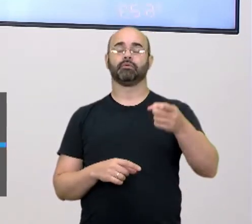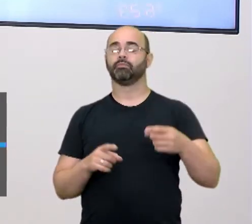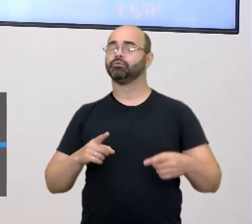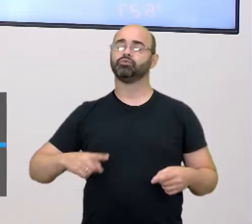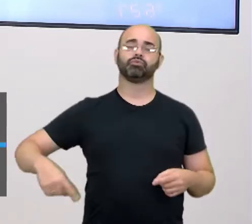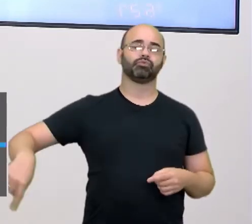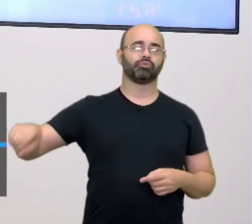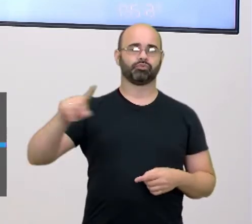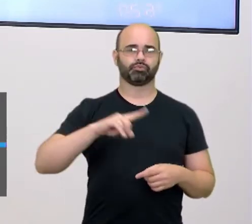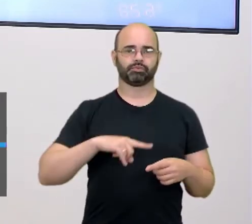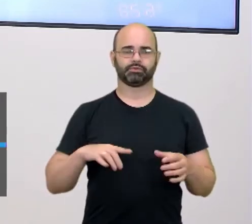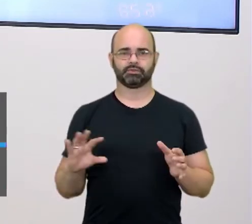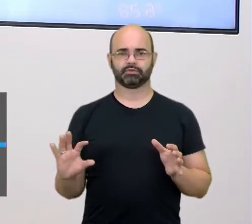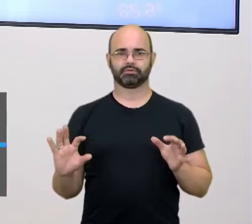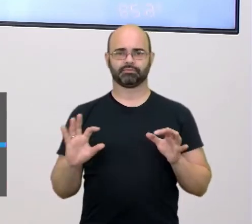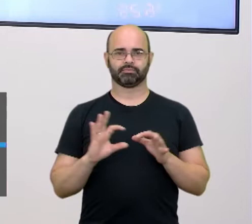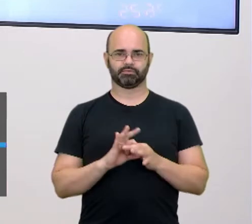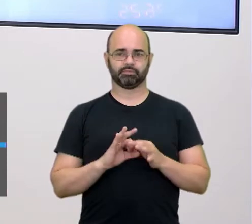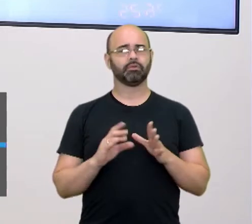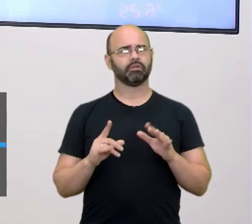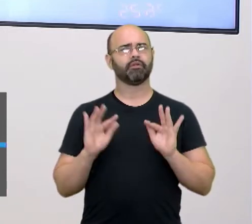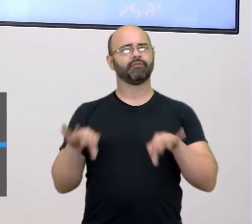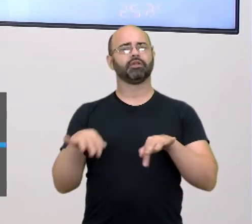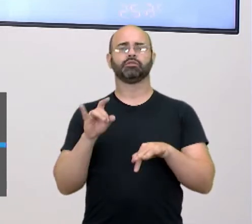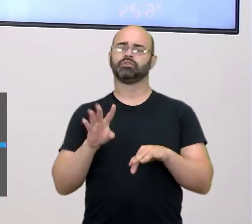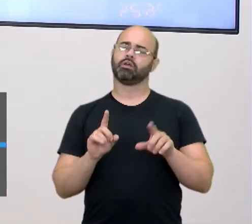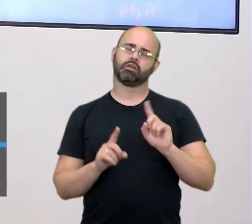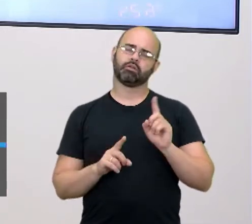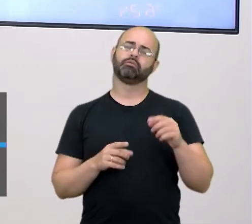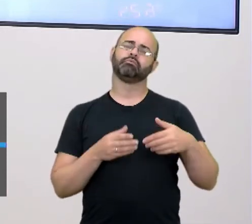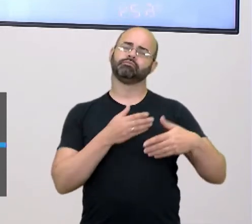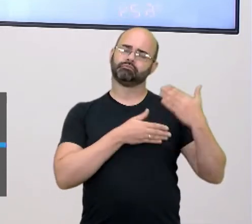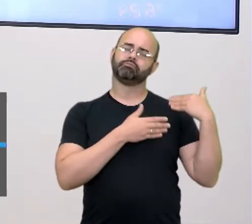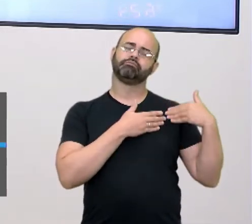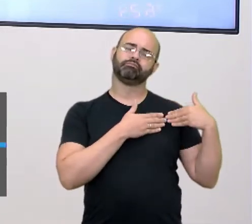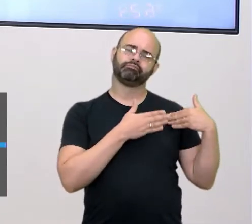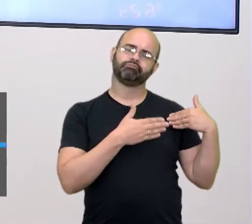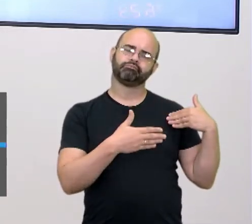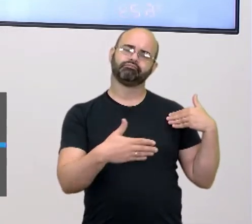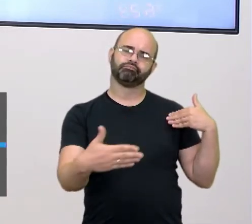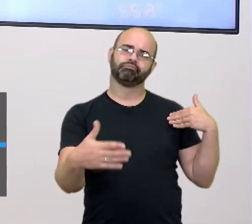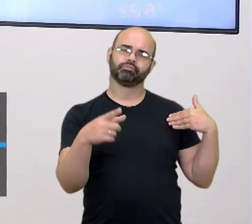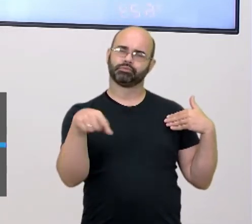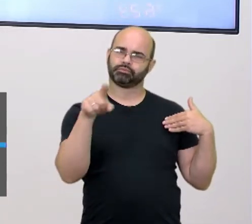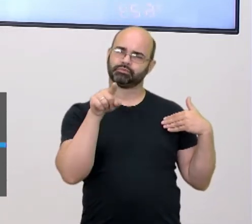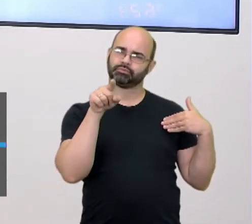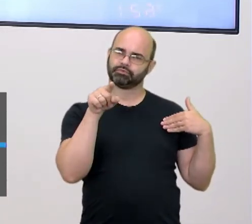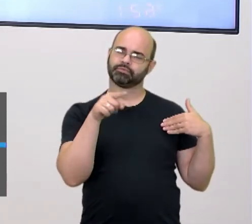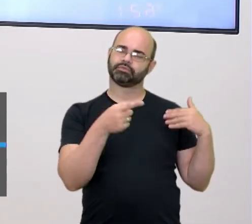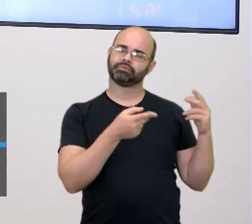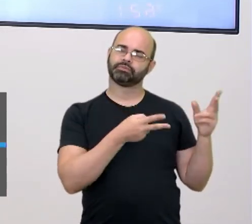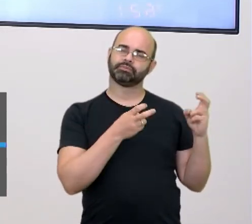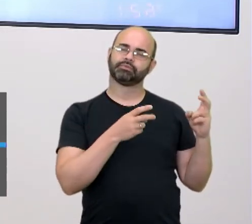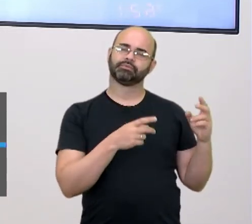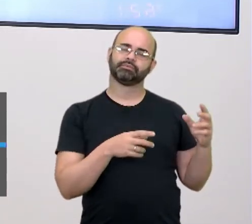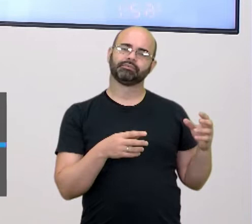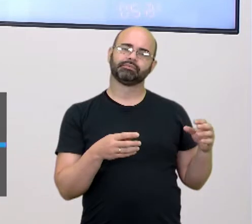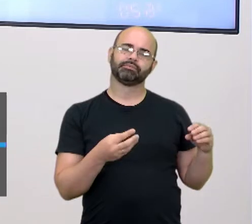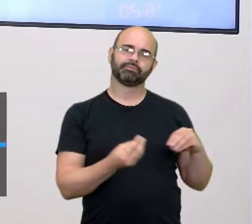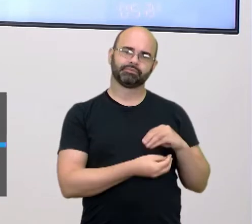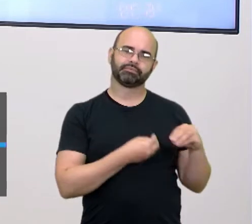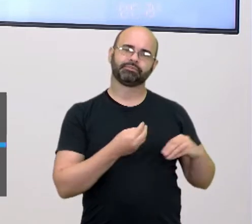Mas não só lá no final, durante o percurso aí também você vai perceber que existe essa integração entre